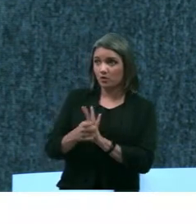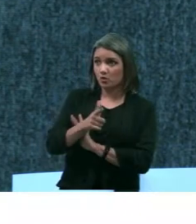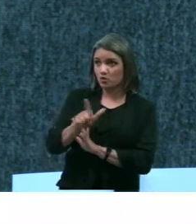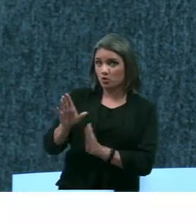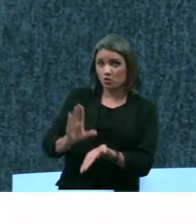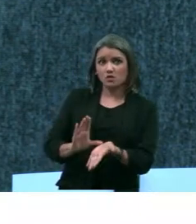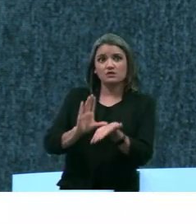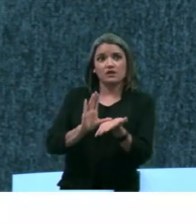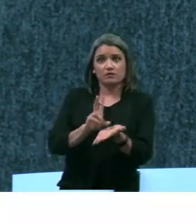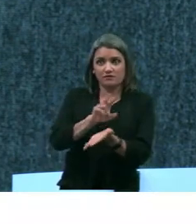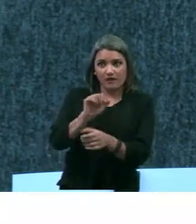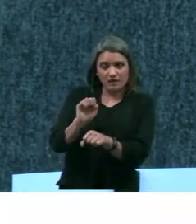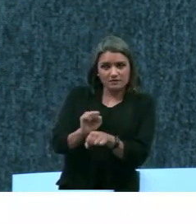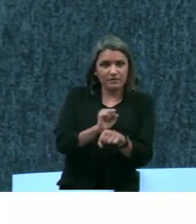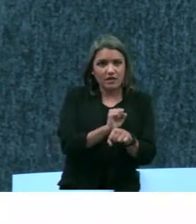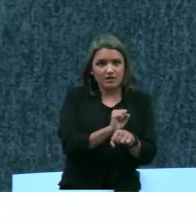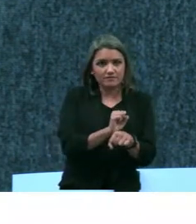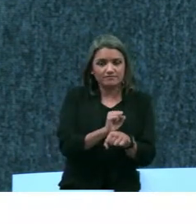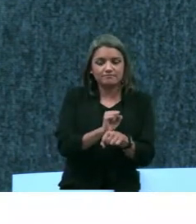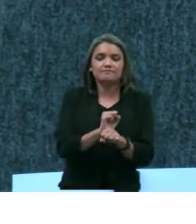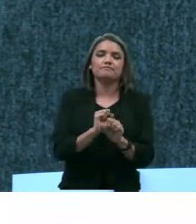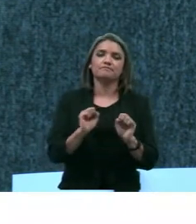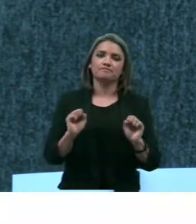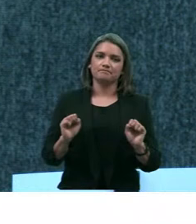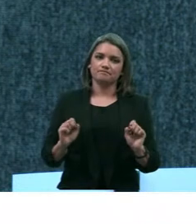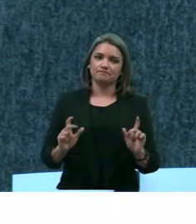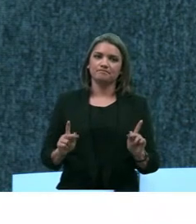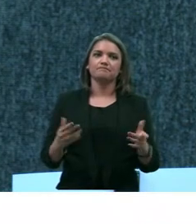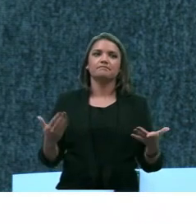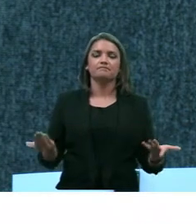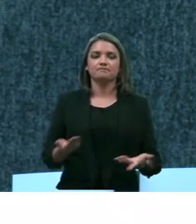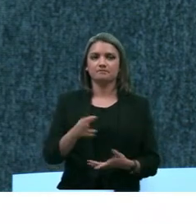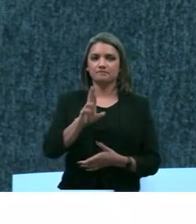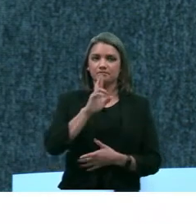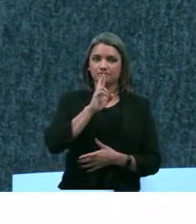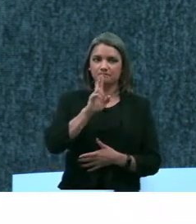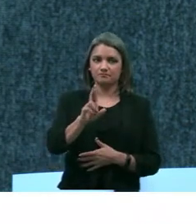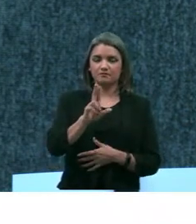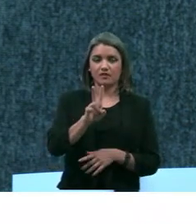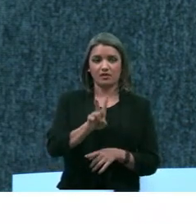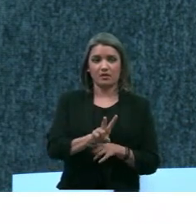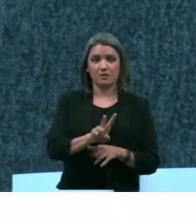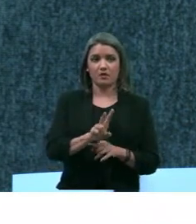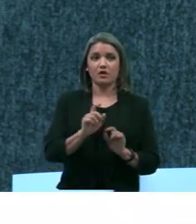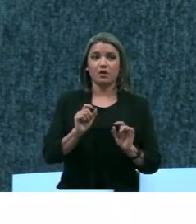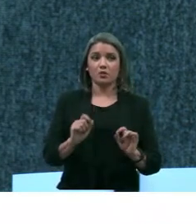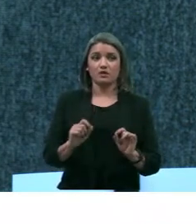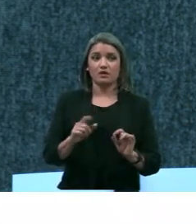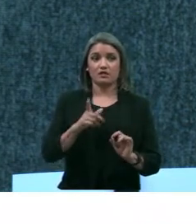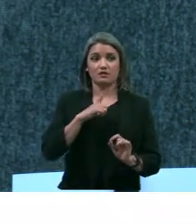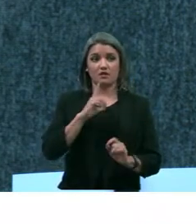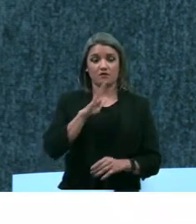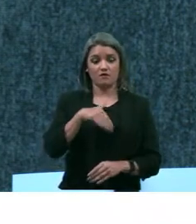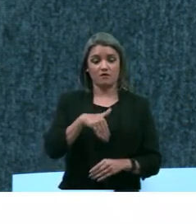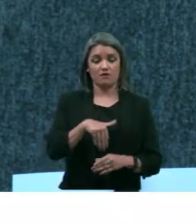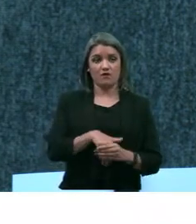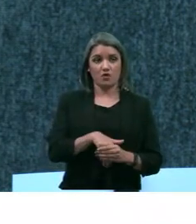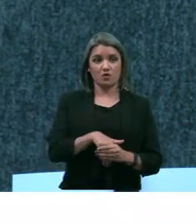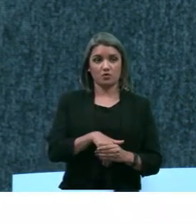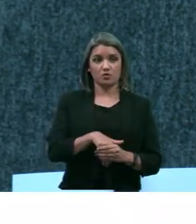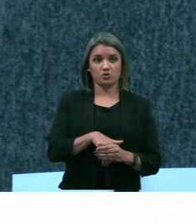conselheiros? Todos aguardam? Então, eu proclamo o resultado provisório, que após o voto